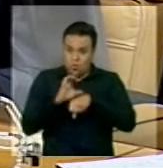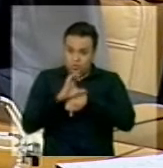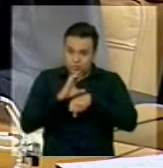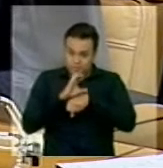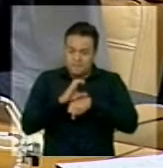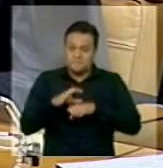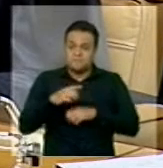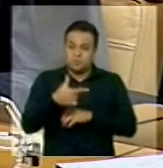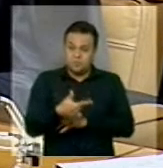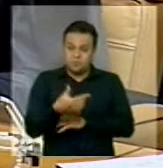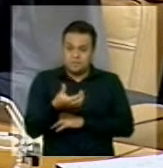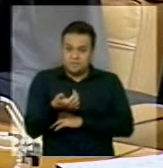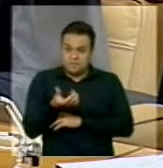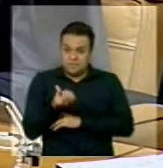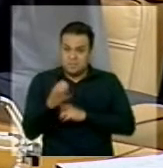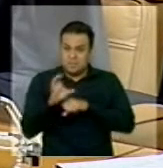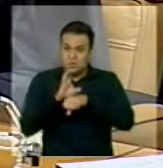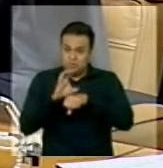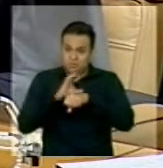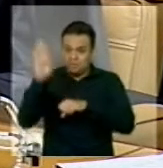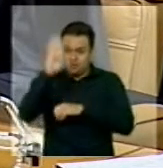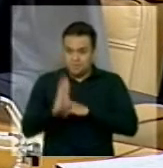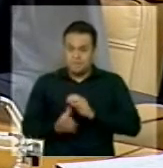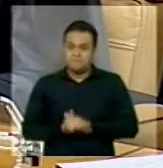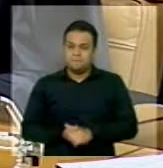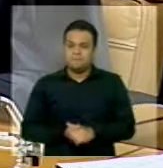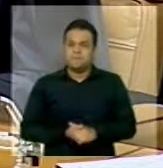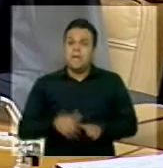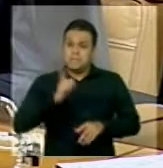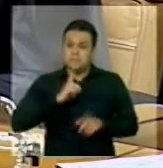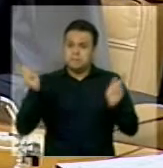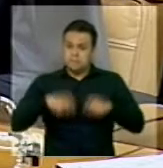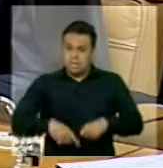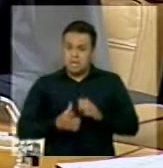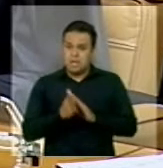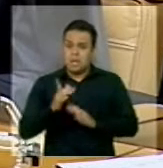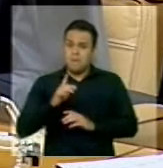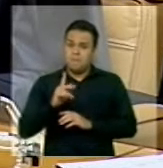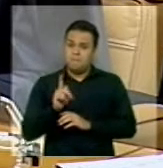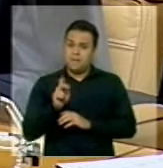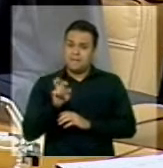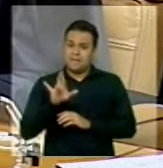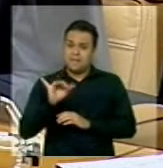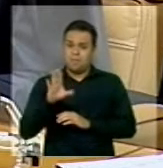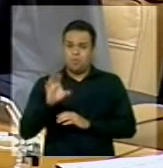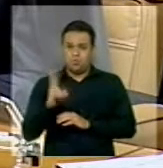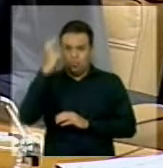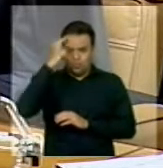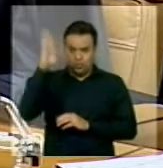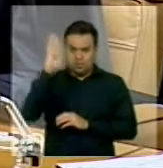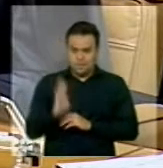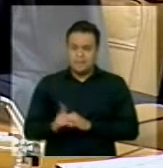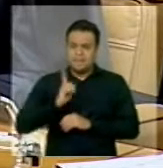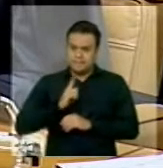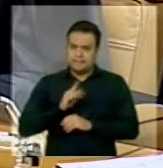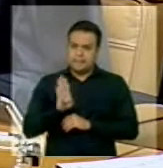Artigo 216 da Constituição Brasileira. Constituem patrimônio cultural brasileiro os bens de natureza